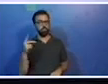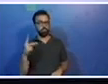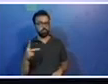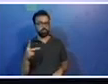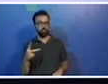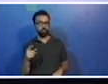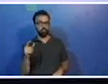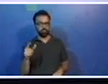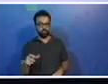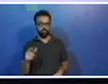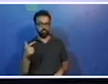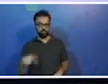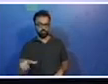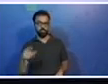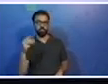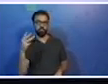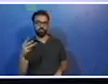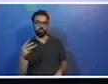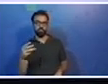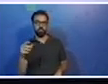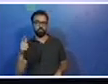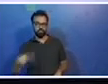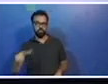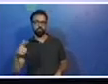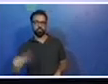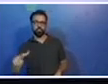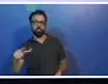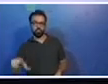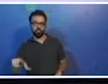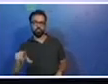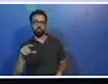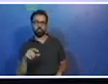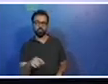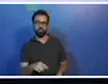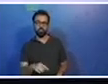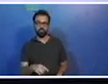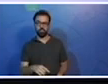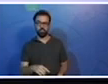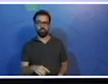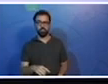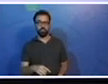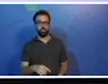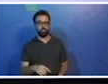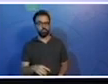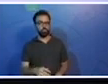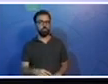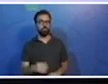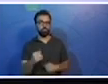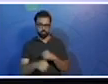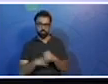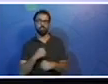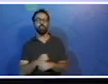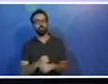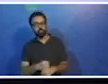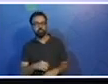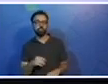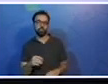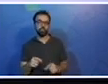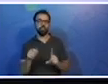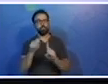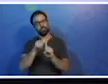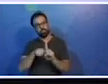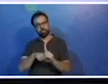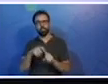2 vezes. 3 times, 3 vezes. Aí vem lá assim a expressão a year, por ano, a month,